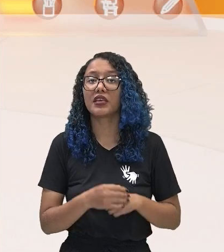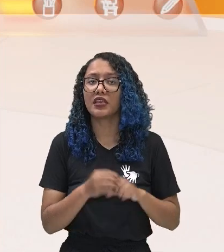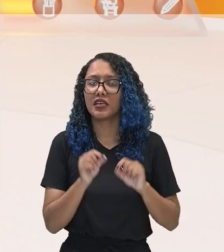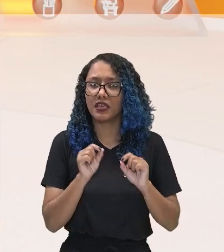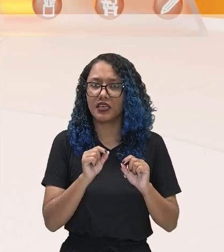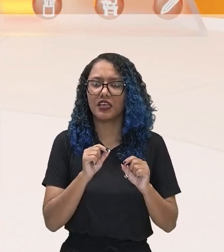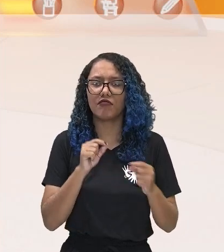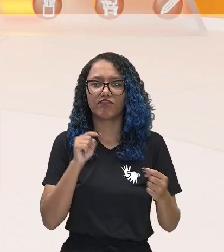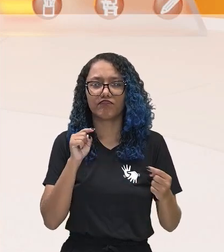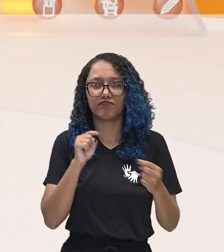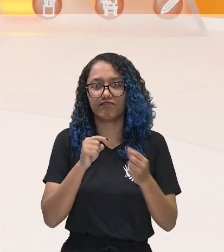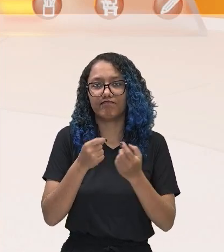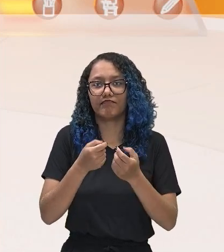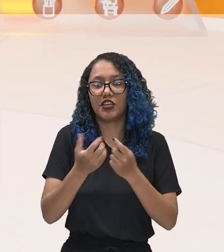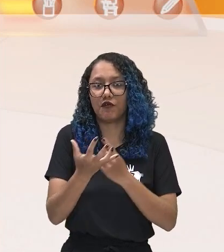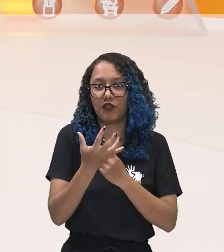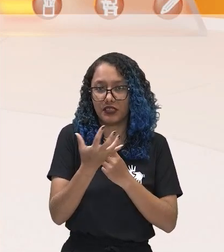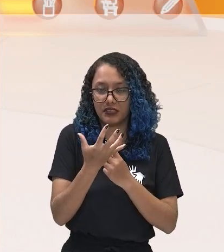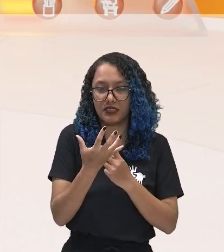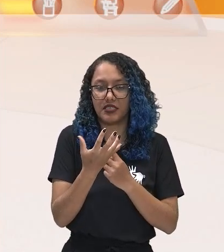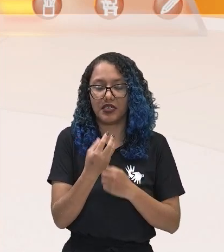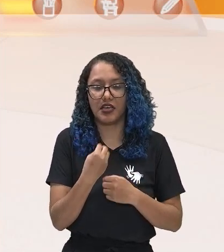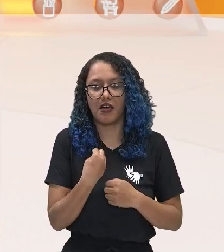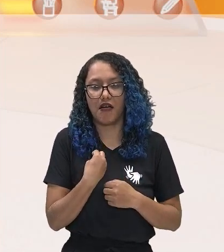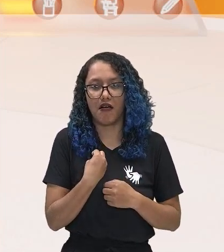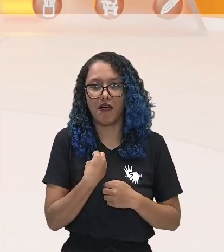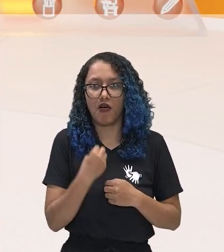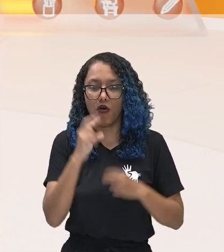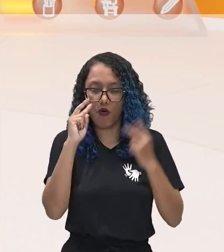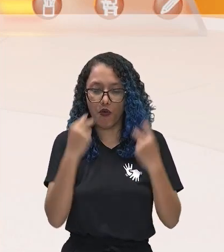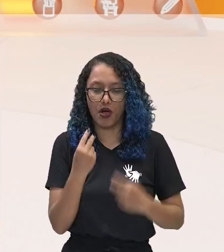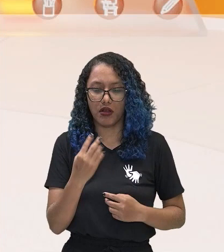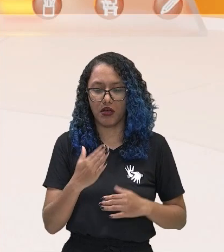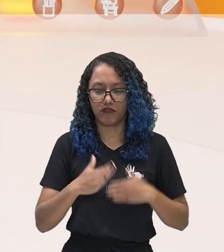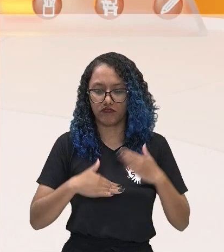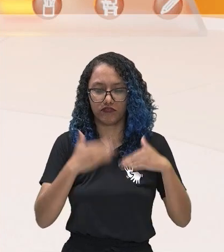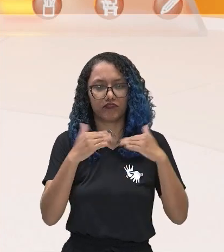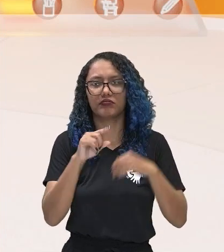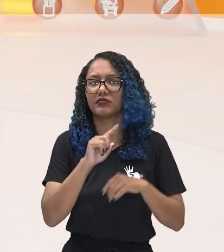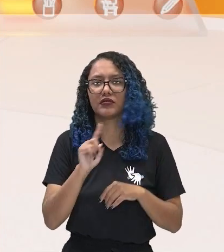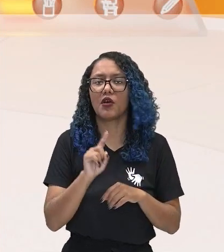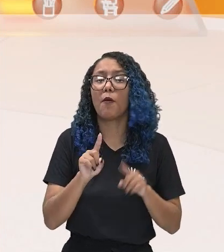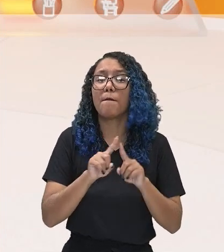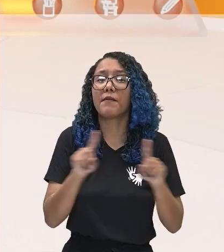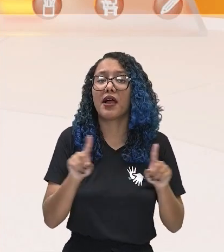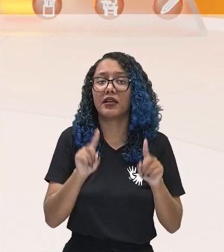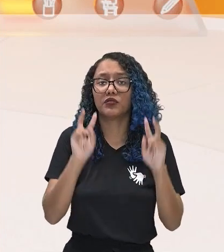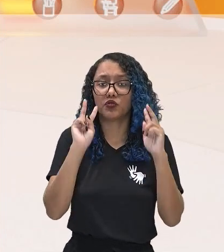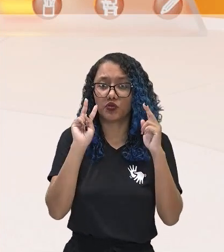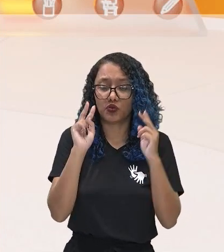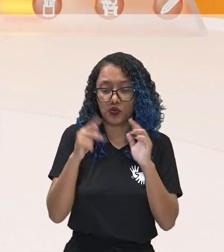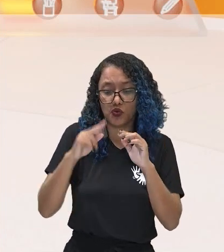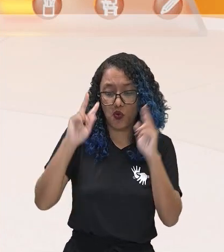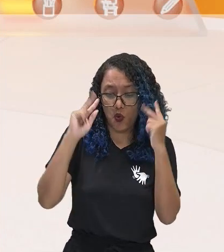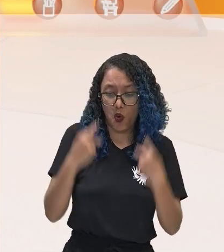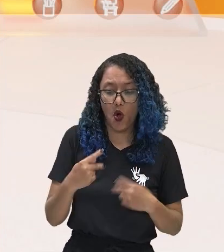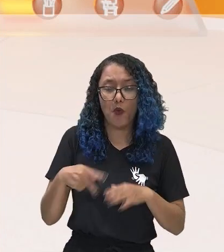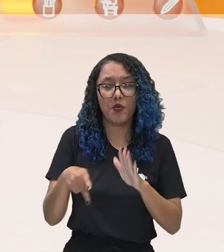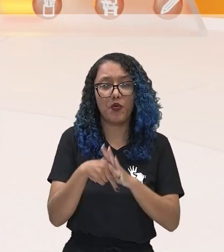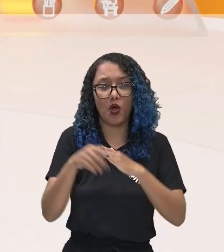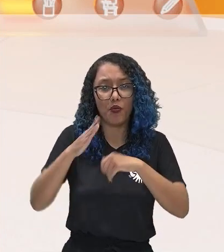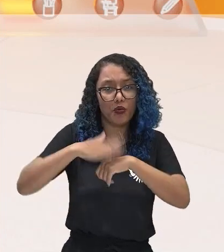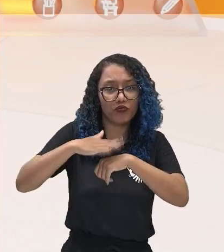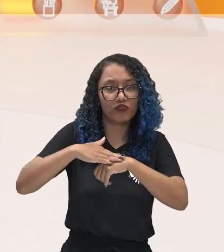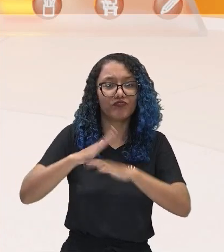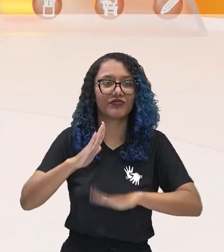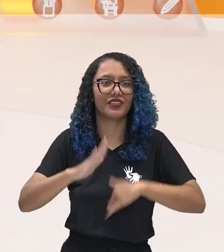ele constitui a sua essência na sua existência. Eu existo e a partir do momento